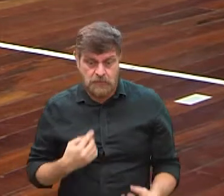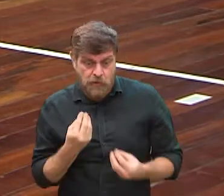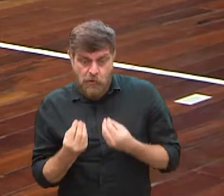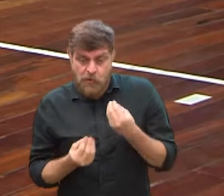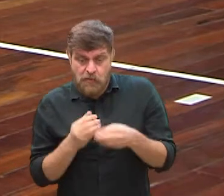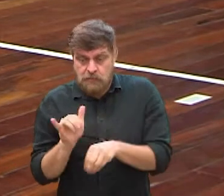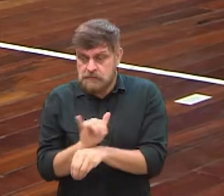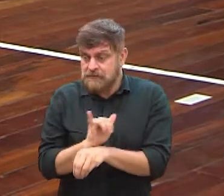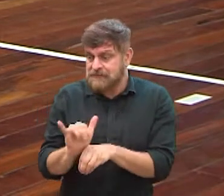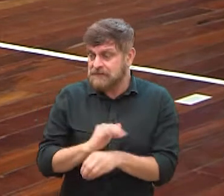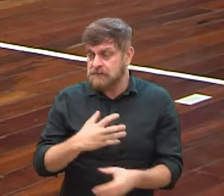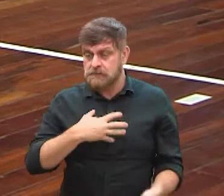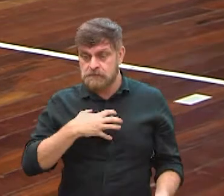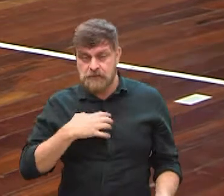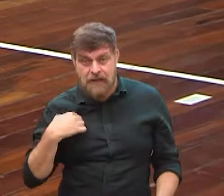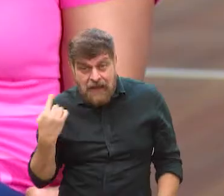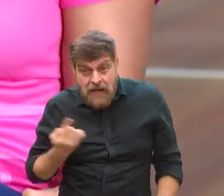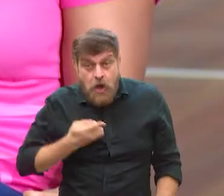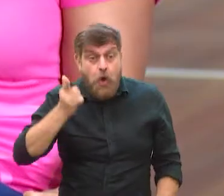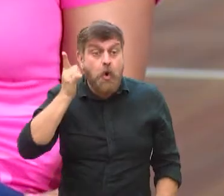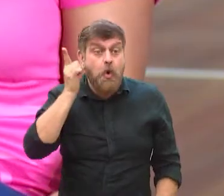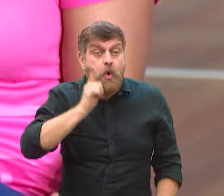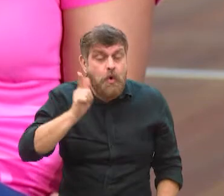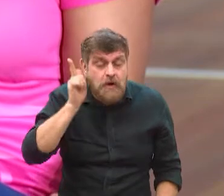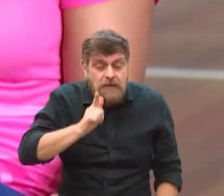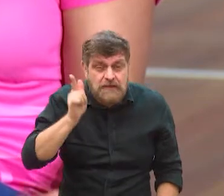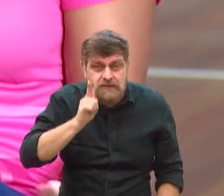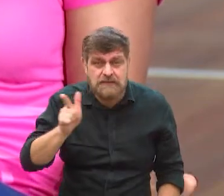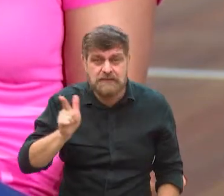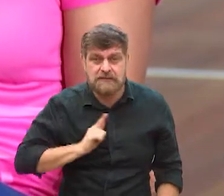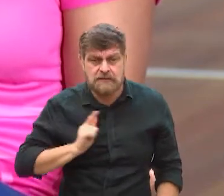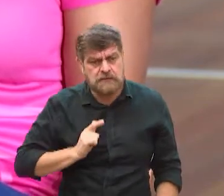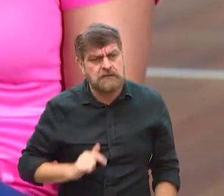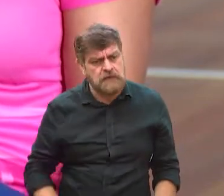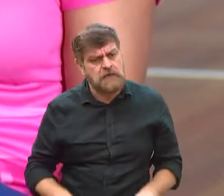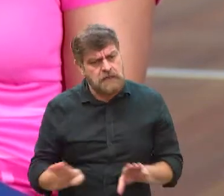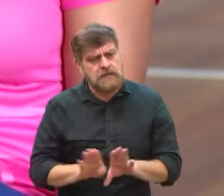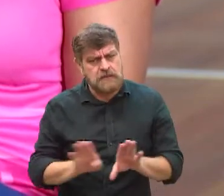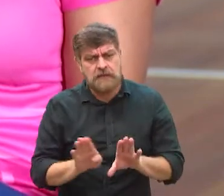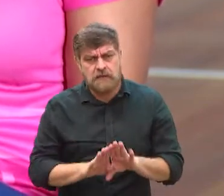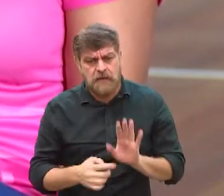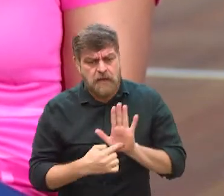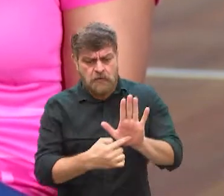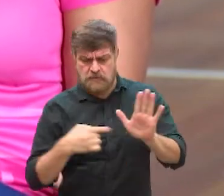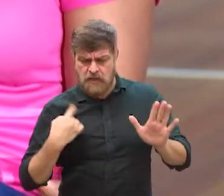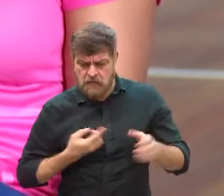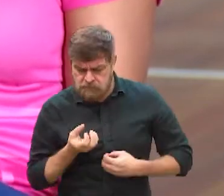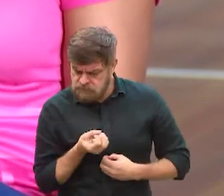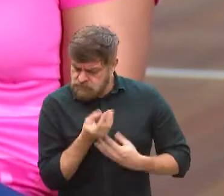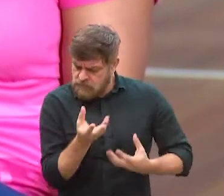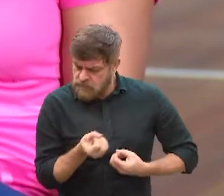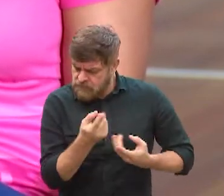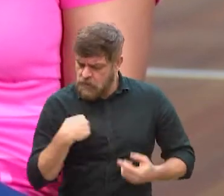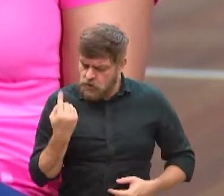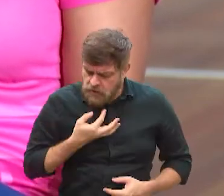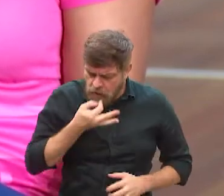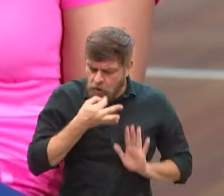achar uma forma da gente conseguir ter voz também, né, para colocar o que a gente pensa.